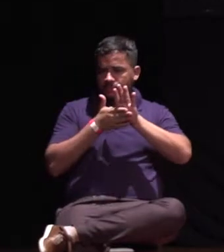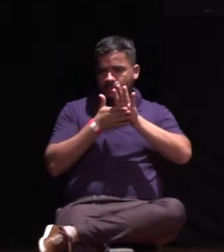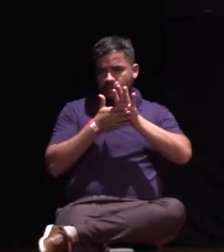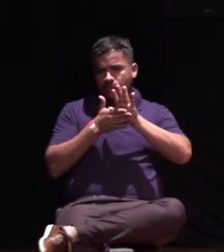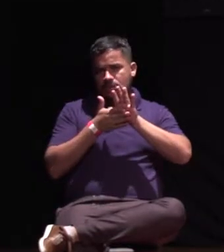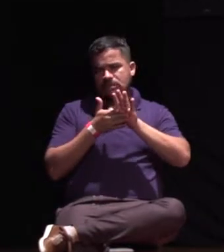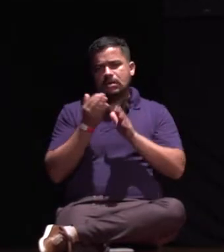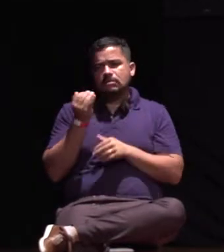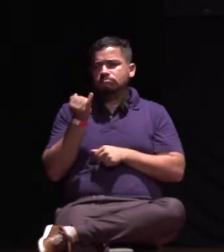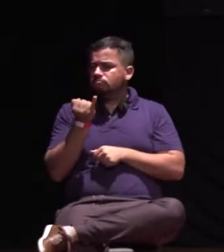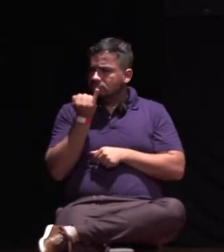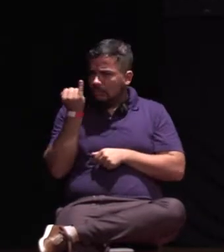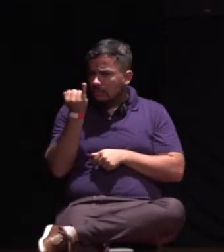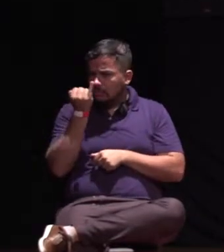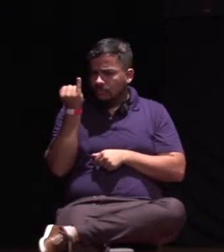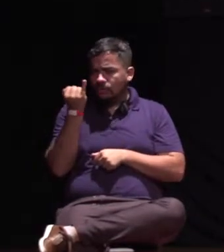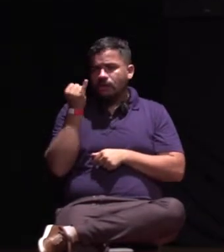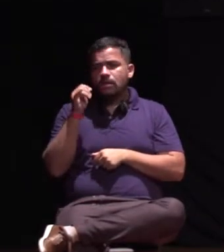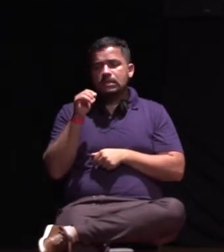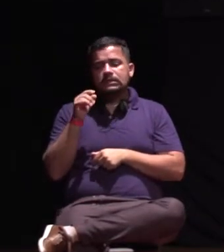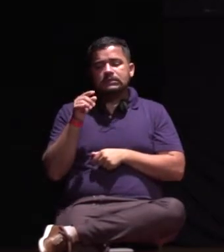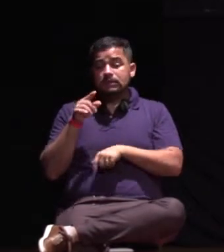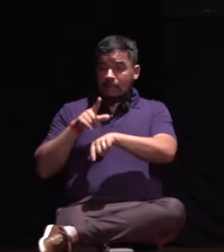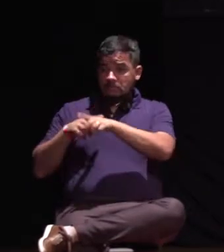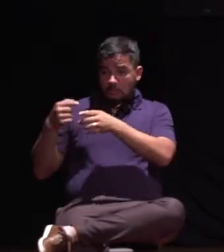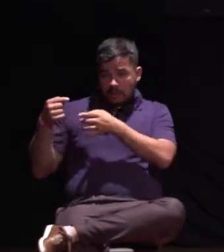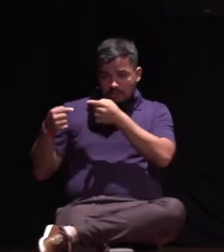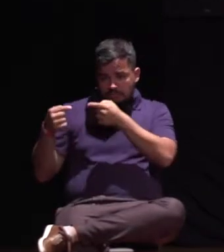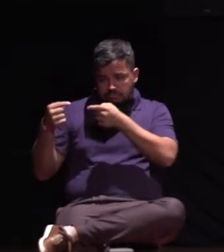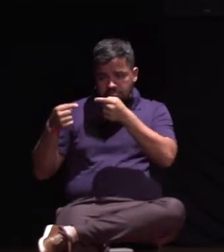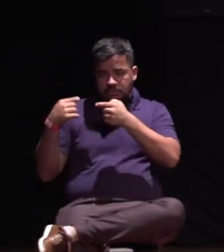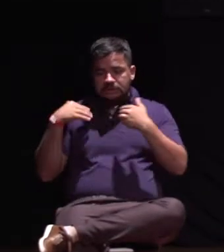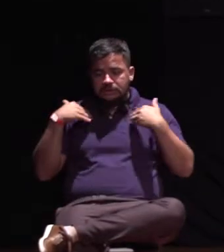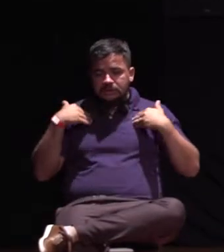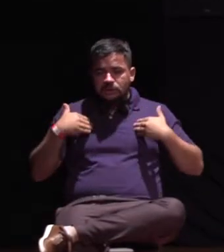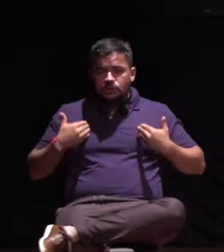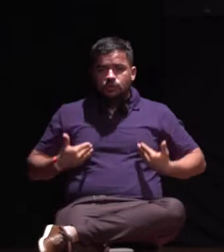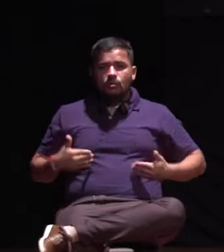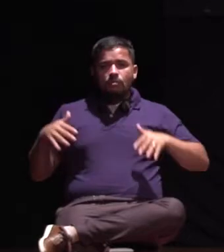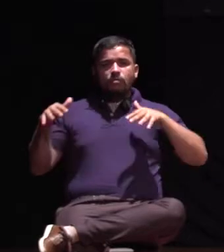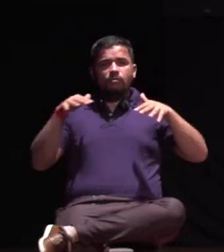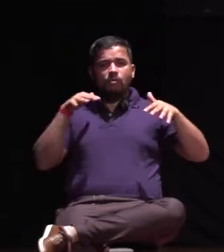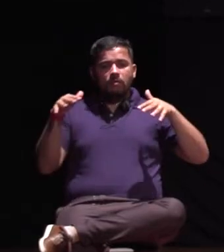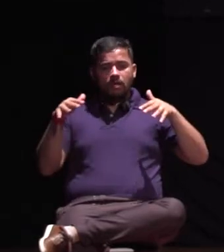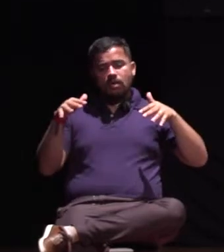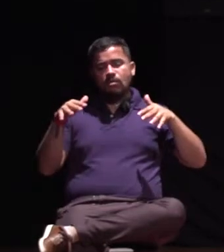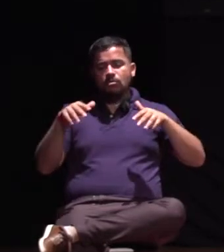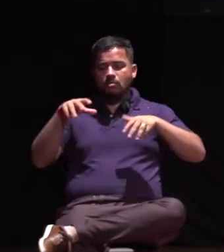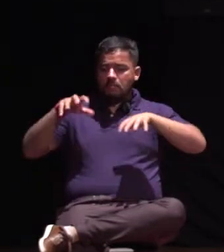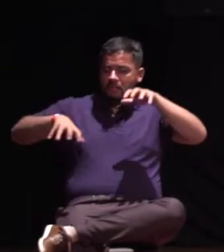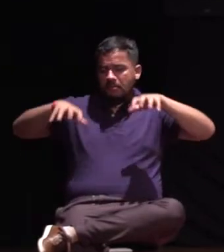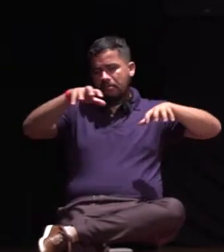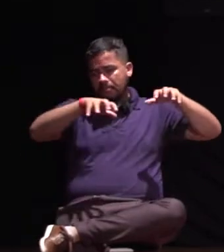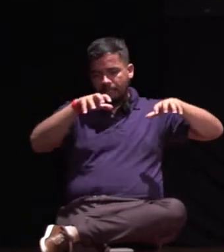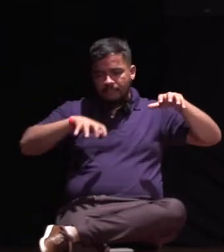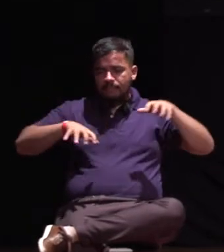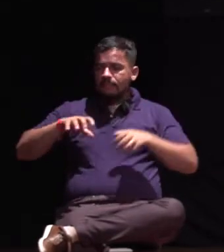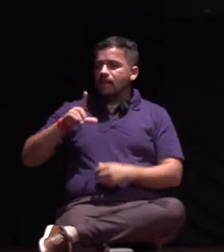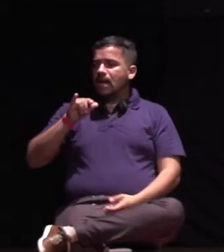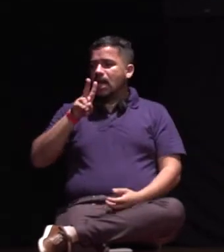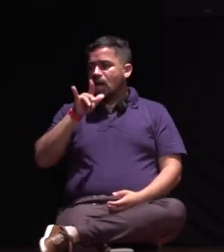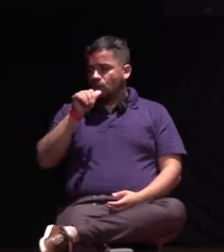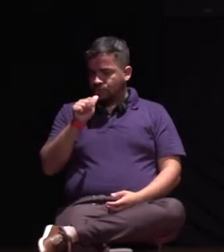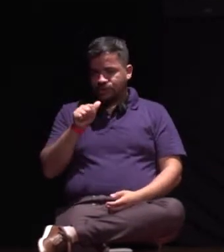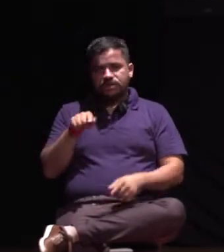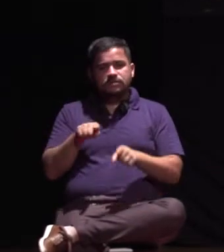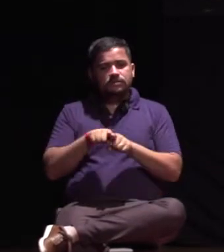bem importante no sentido e nessa discussão sobre a presença desses corpos em movimento ocupando o espaço. A Cláudia também,